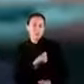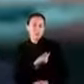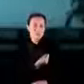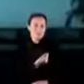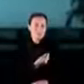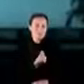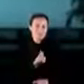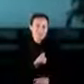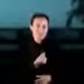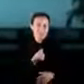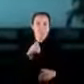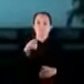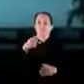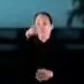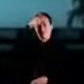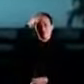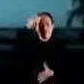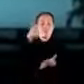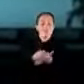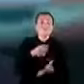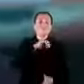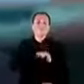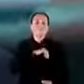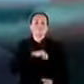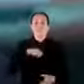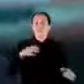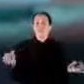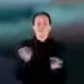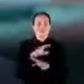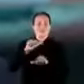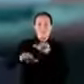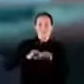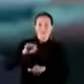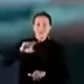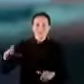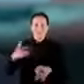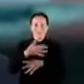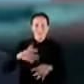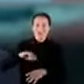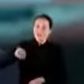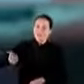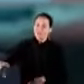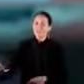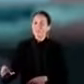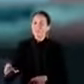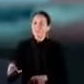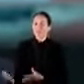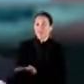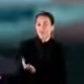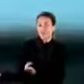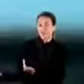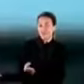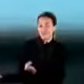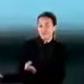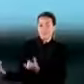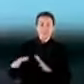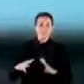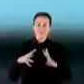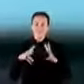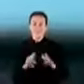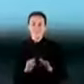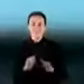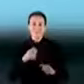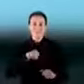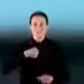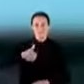ganha seu dinheiro. E é a prefeitura que paga o salário. Eu estou pronto para transformar São Luís numa cidade de oportunidades. Para os nossos